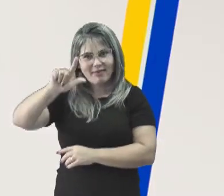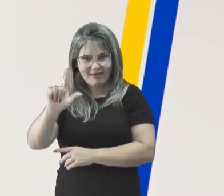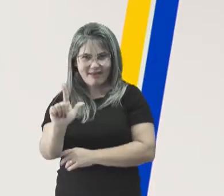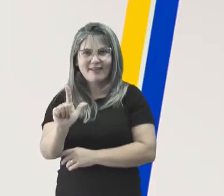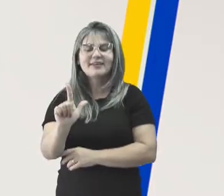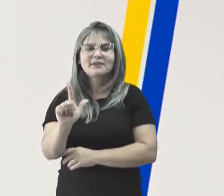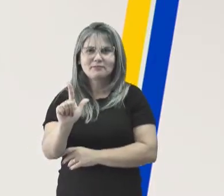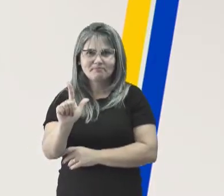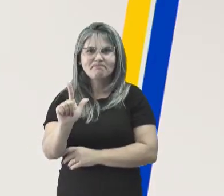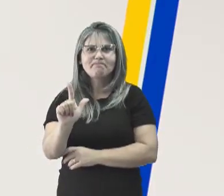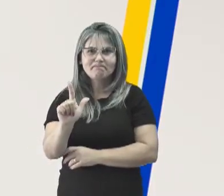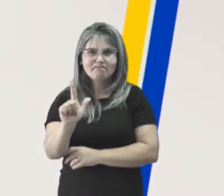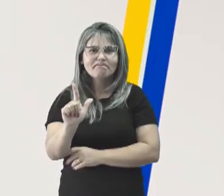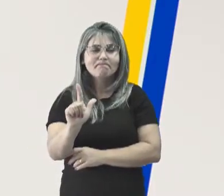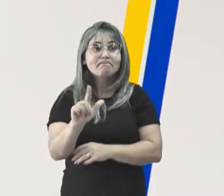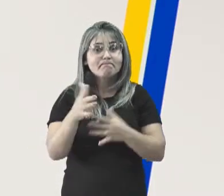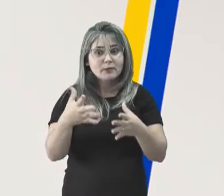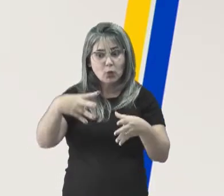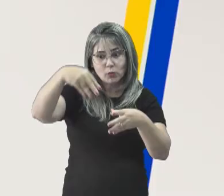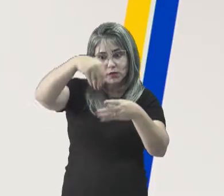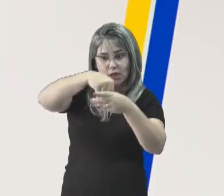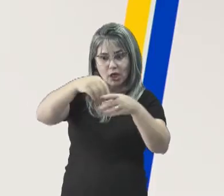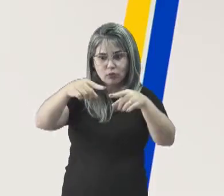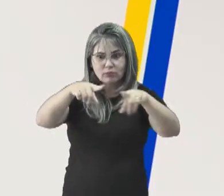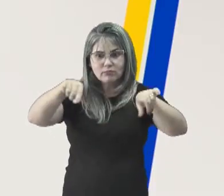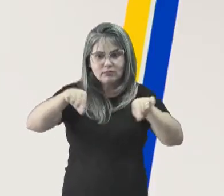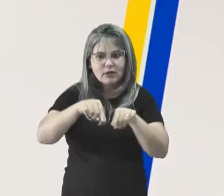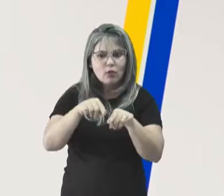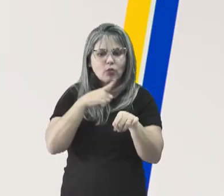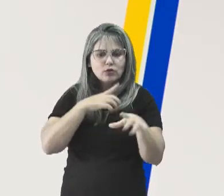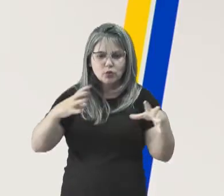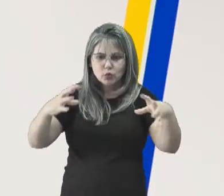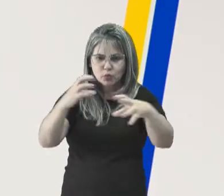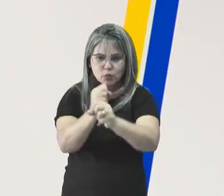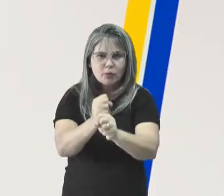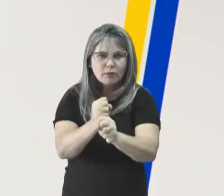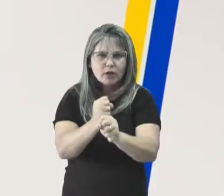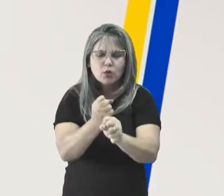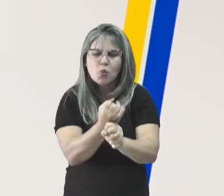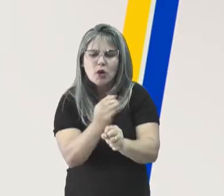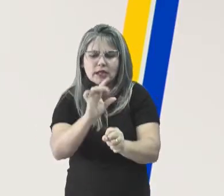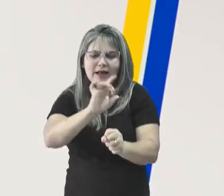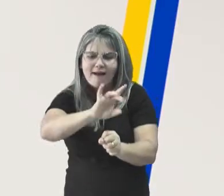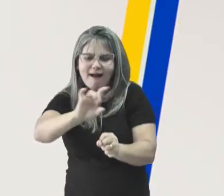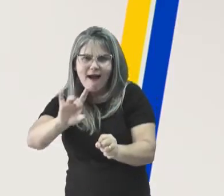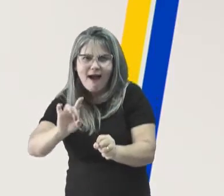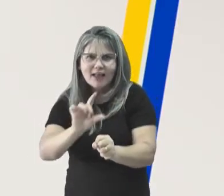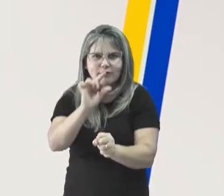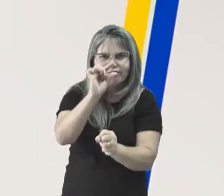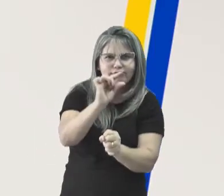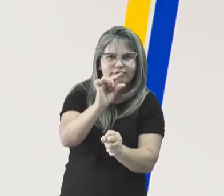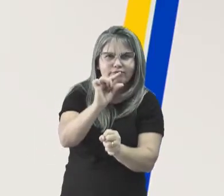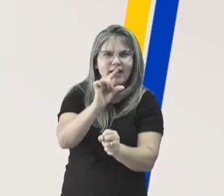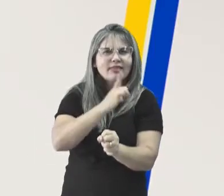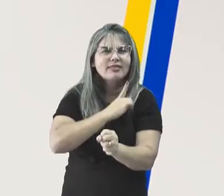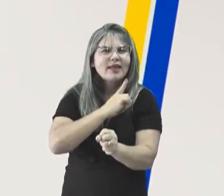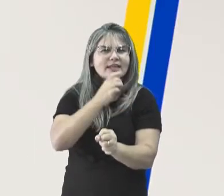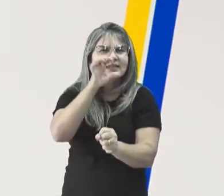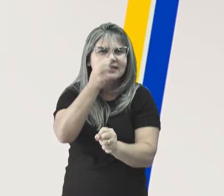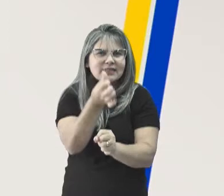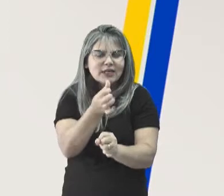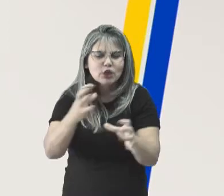Então, nessa caixa, eu tenho um total de 72 mililitros de vacina. Show de